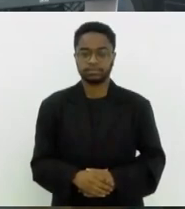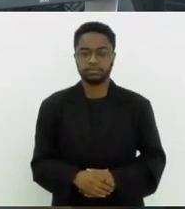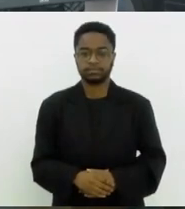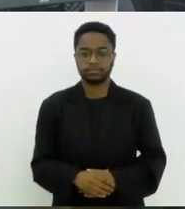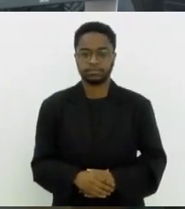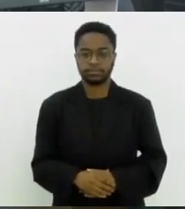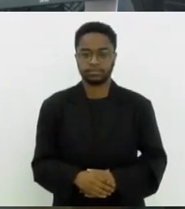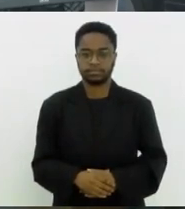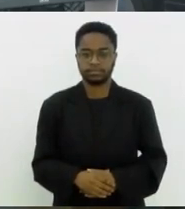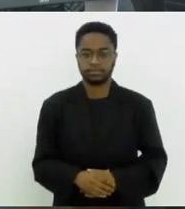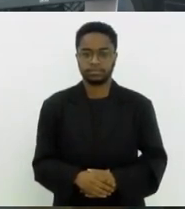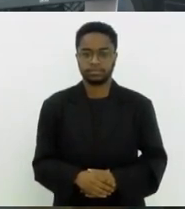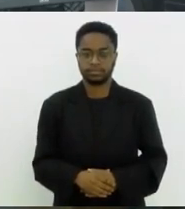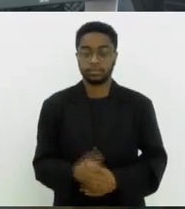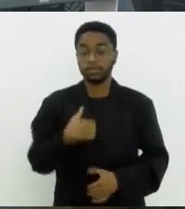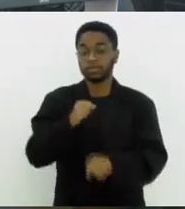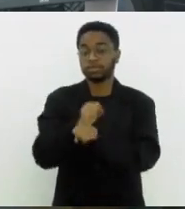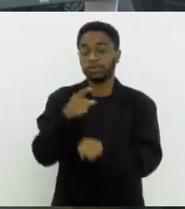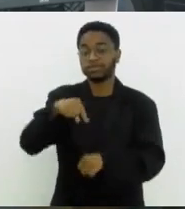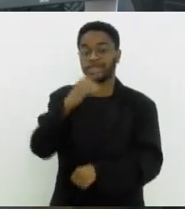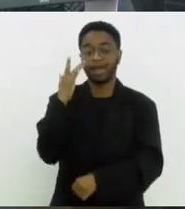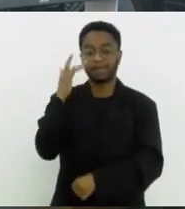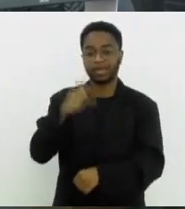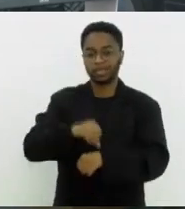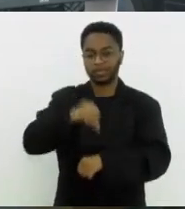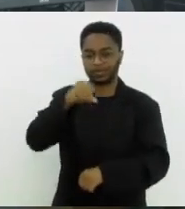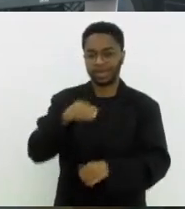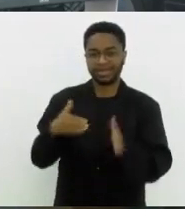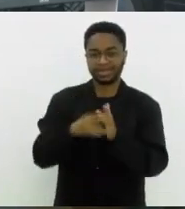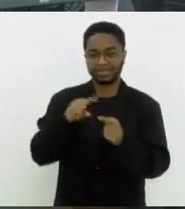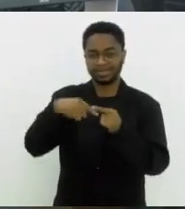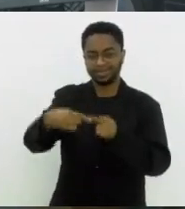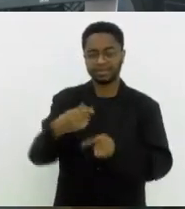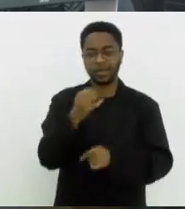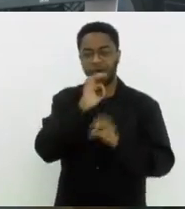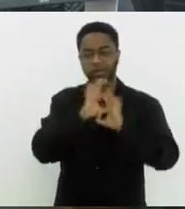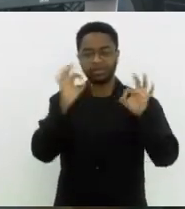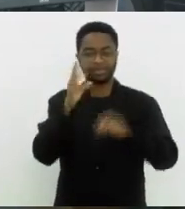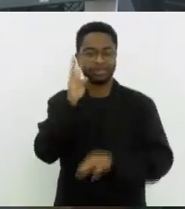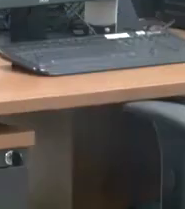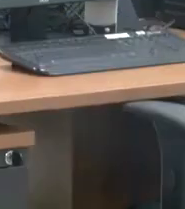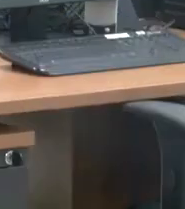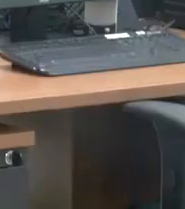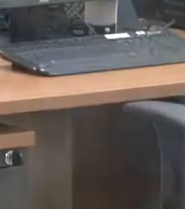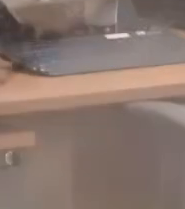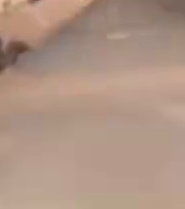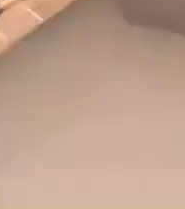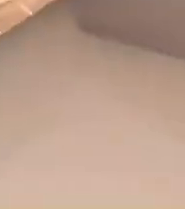tvalerj@alerj.rj.gov.br. Eu te espero amanhã às 9h. Até lá e uma ótima terça para você.